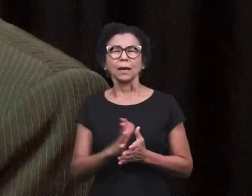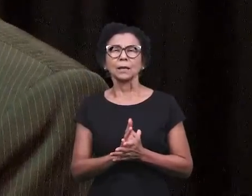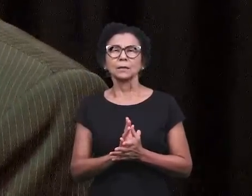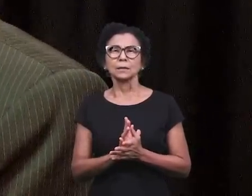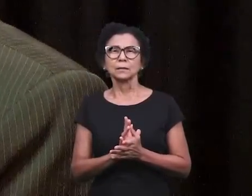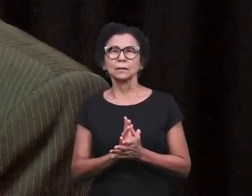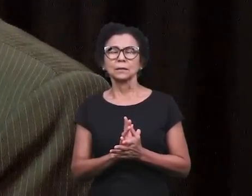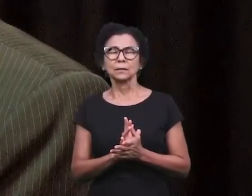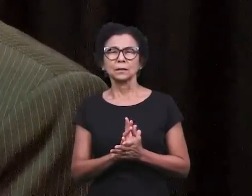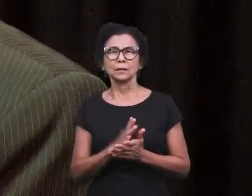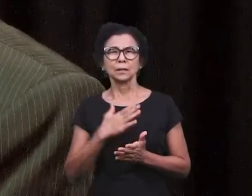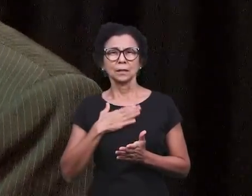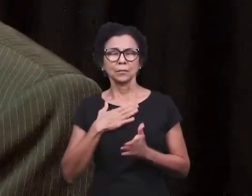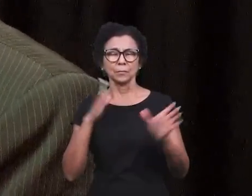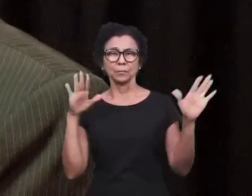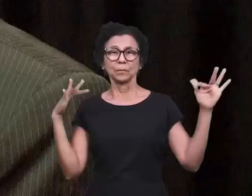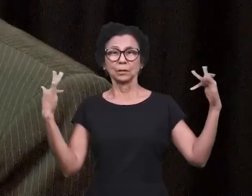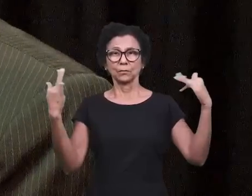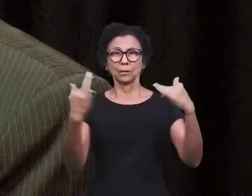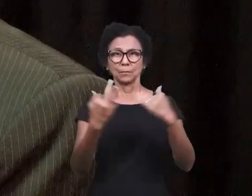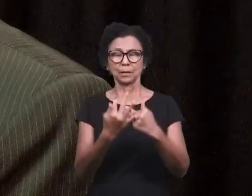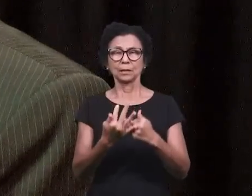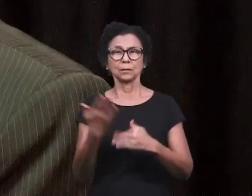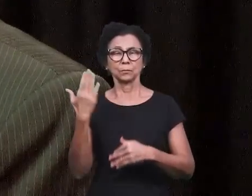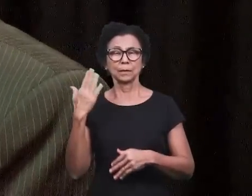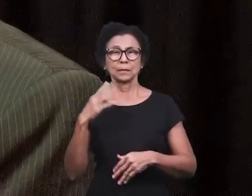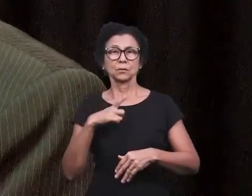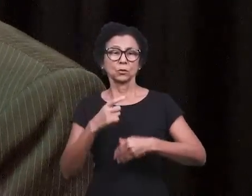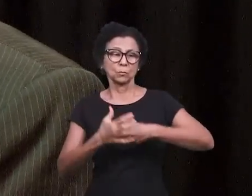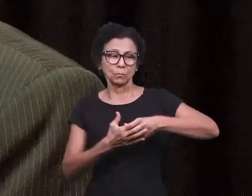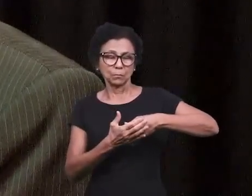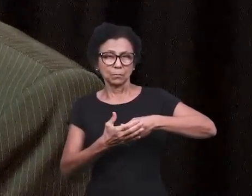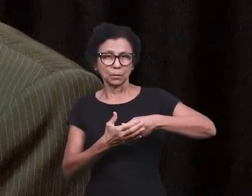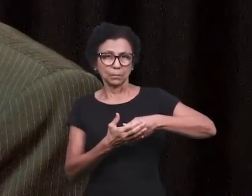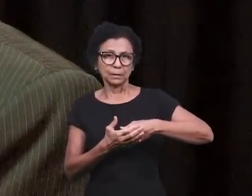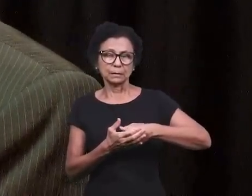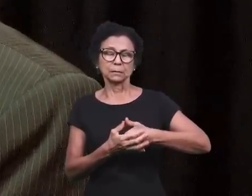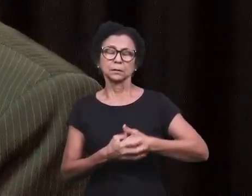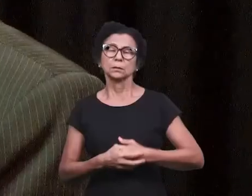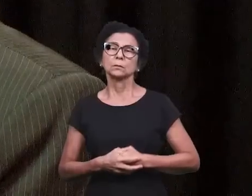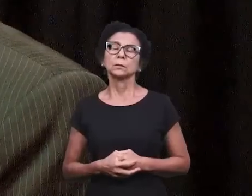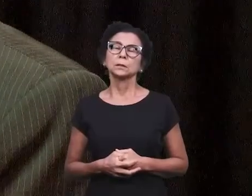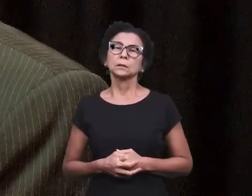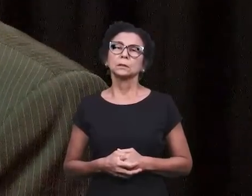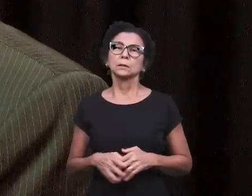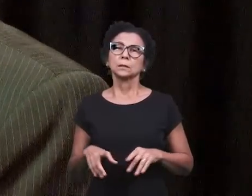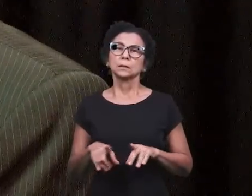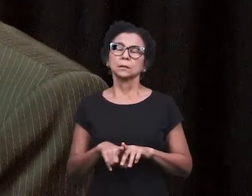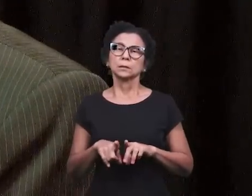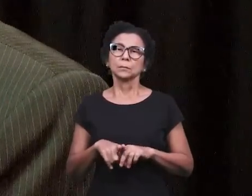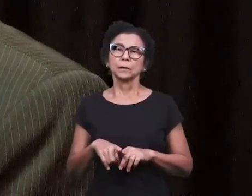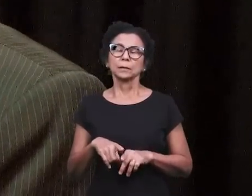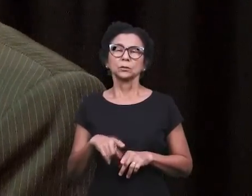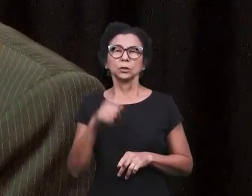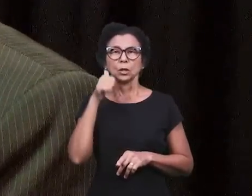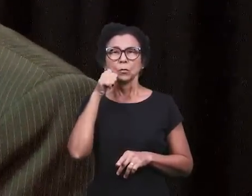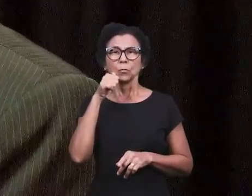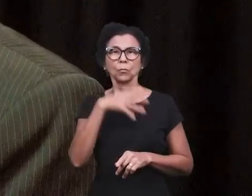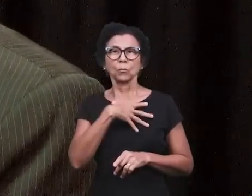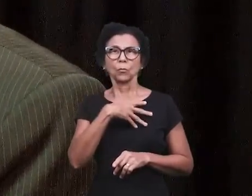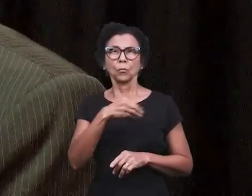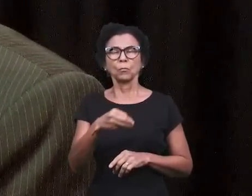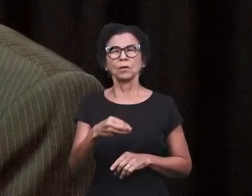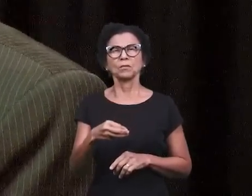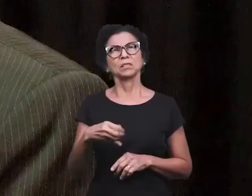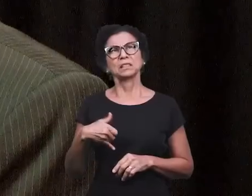né? Da família ali, a gente estava com um bebê na época, né? Mas a minha filha maiorzinha já tinha aí